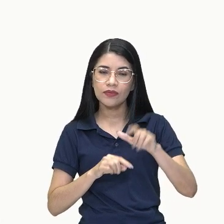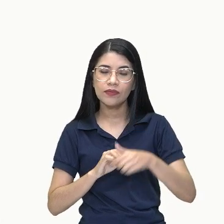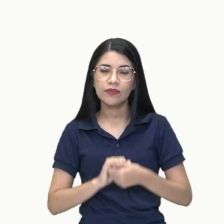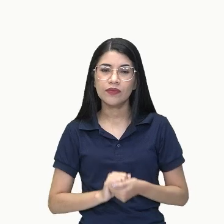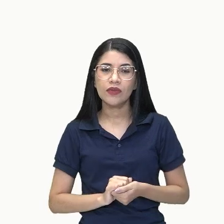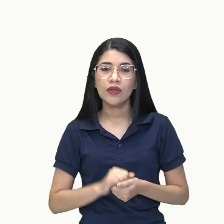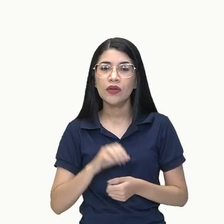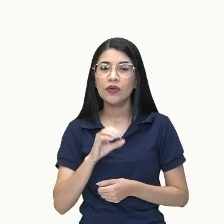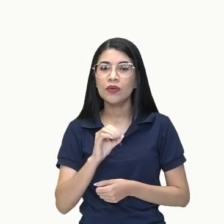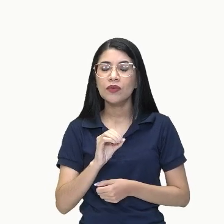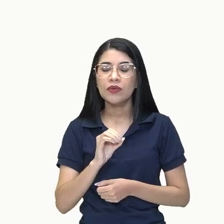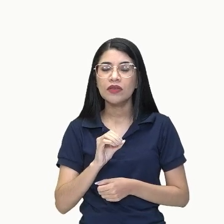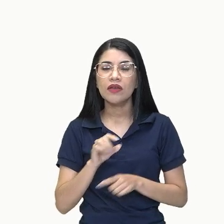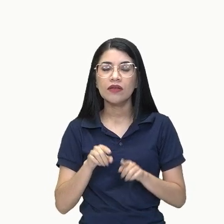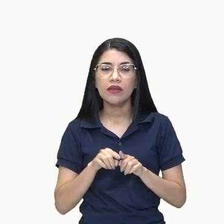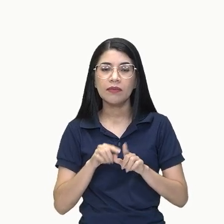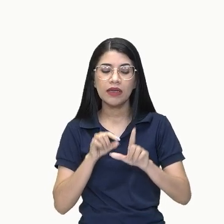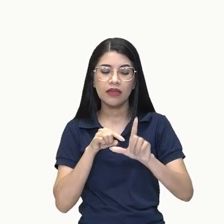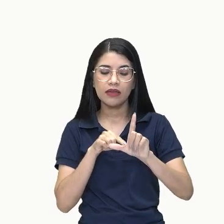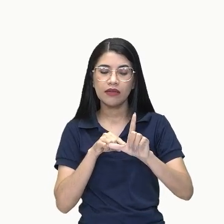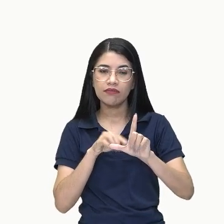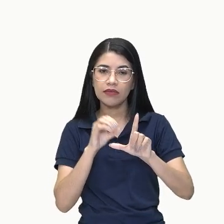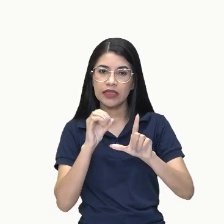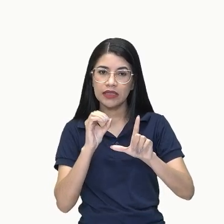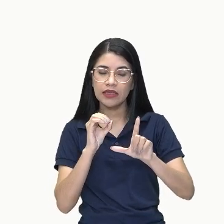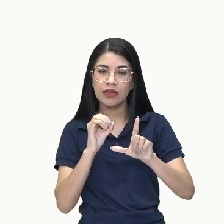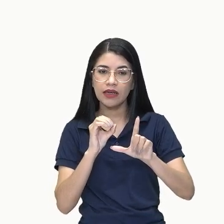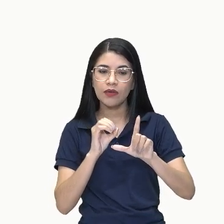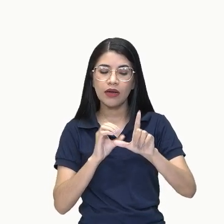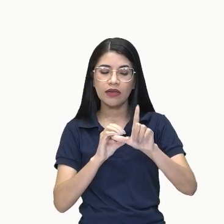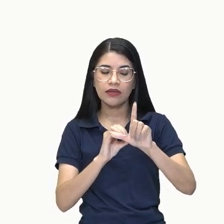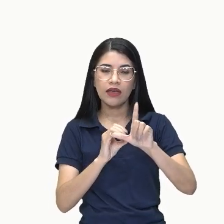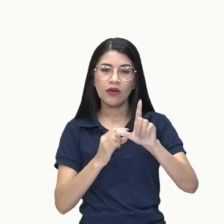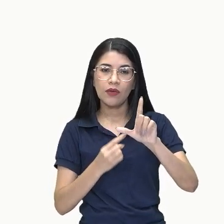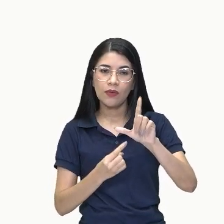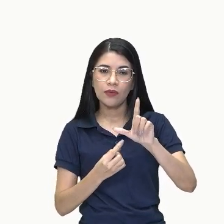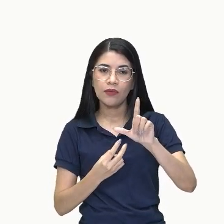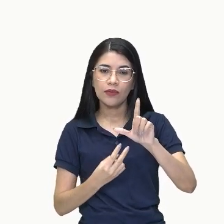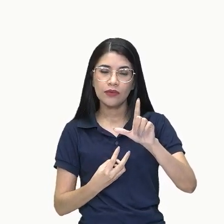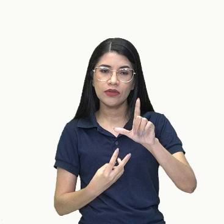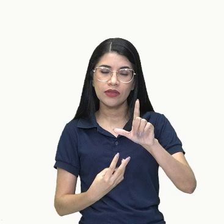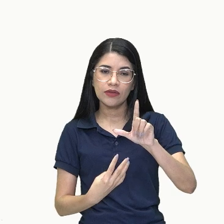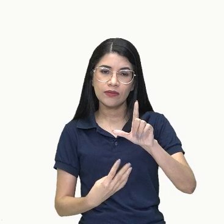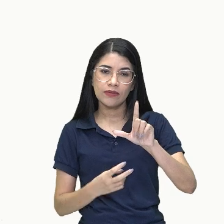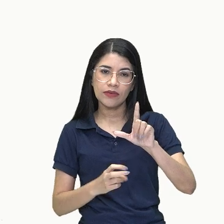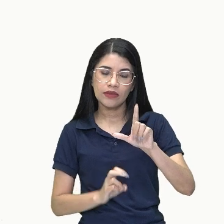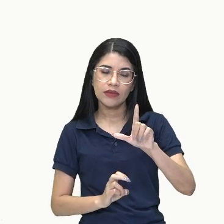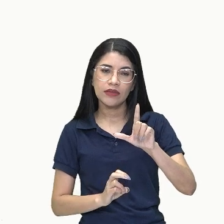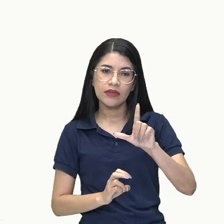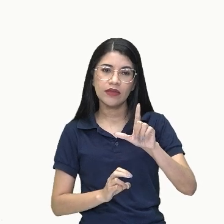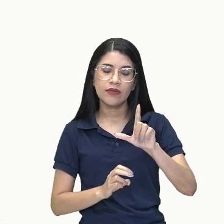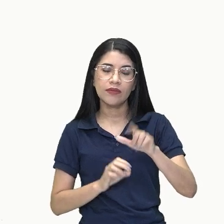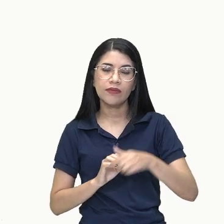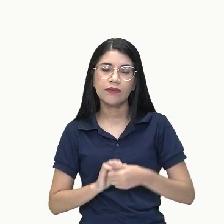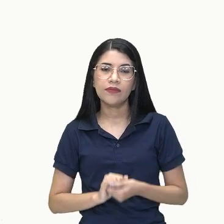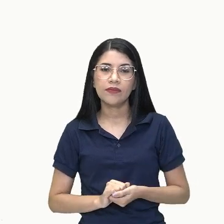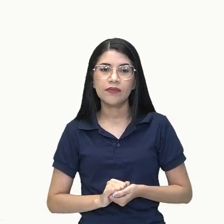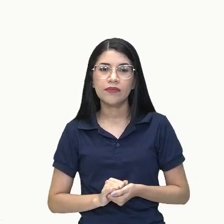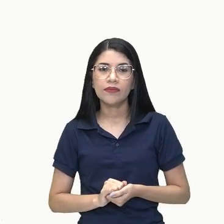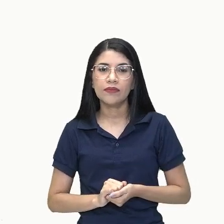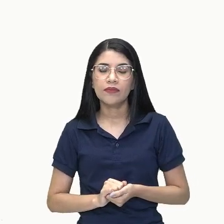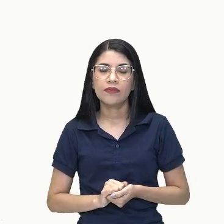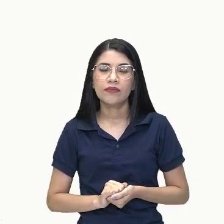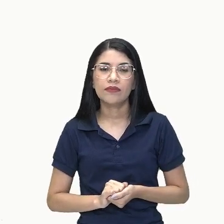está o zero? O zero está aí na origem. Então, bem aqui, nós temos que ter o